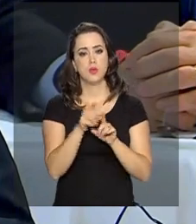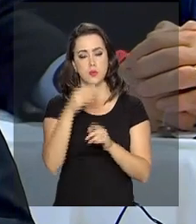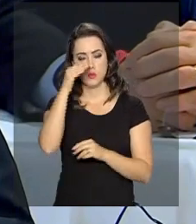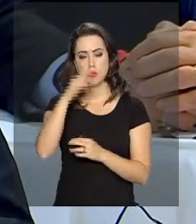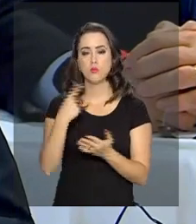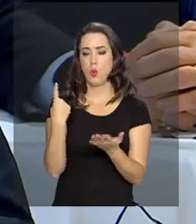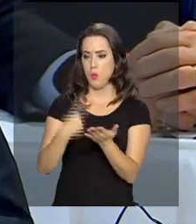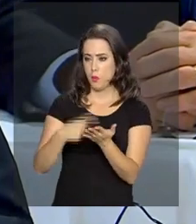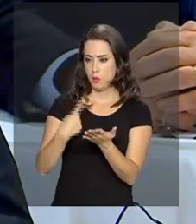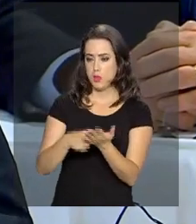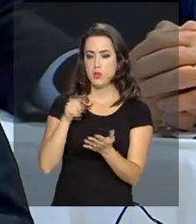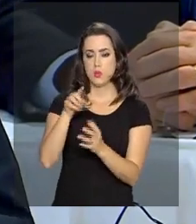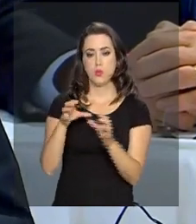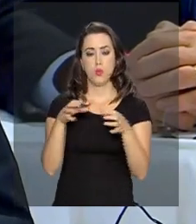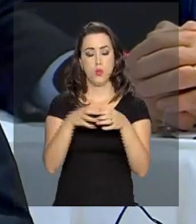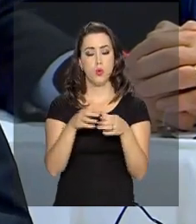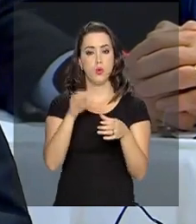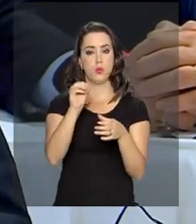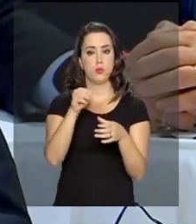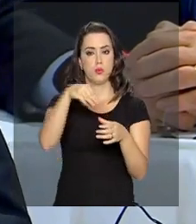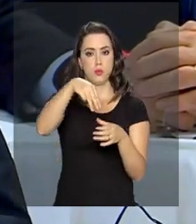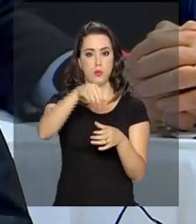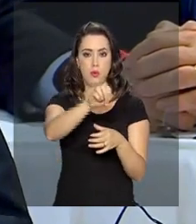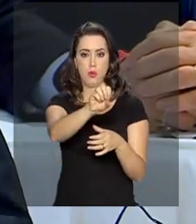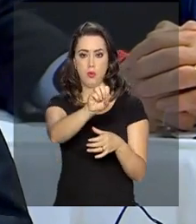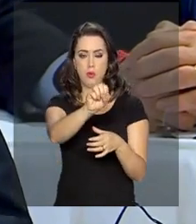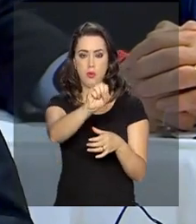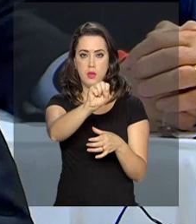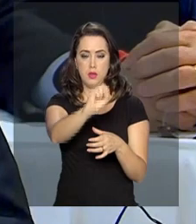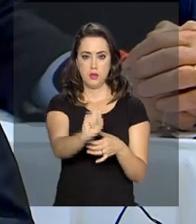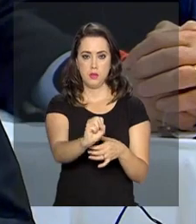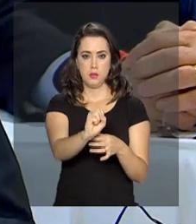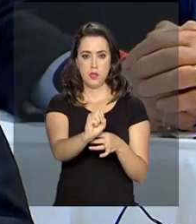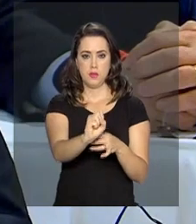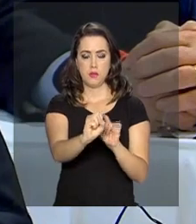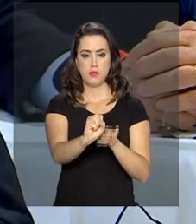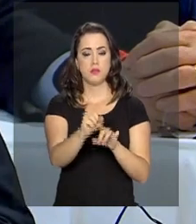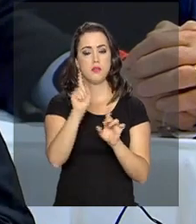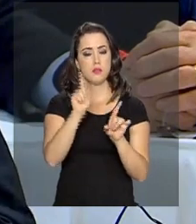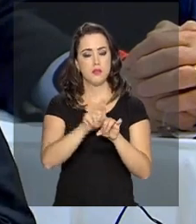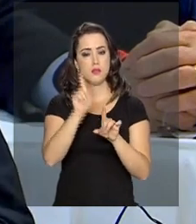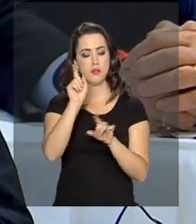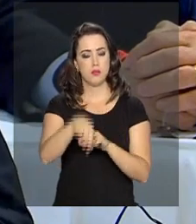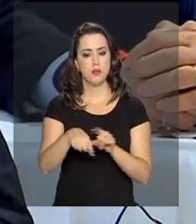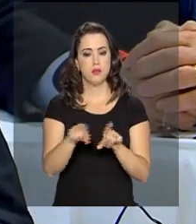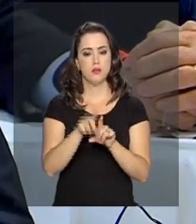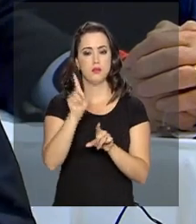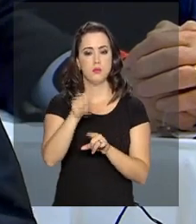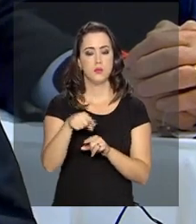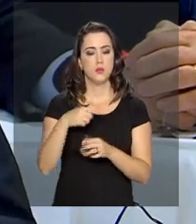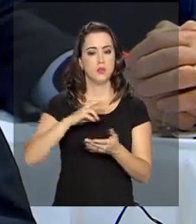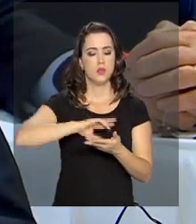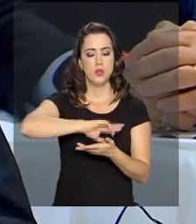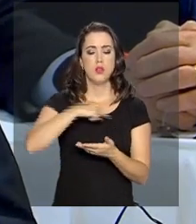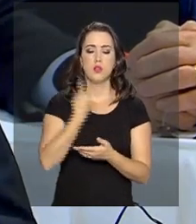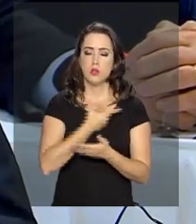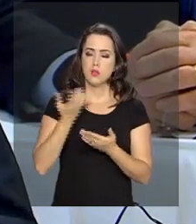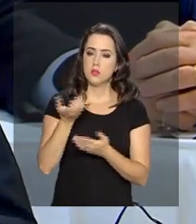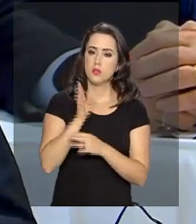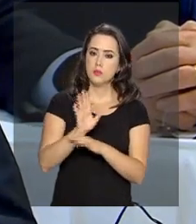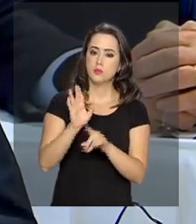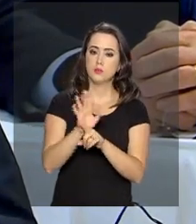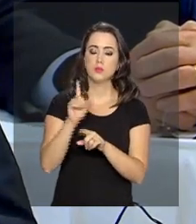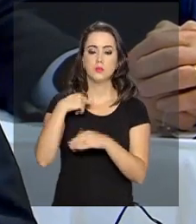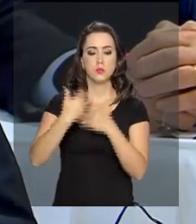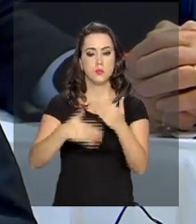do Comércio e a seu mecanismo de solução de controvérsias. E estamos dispostos a dar nosso aporte a